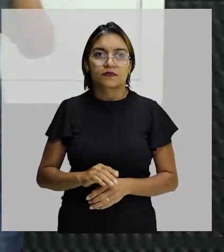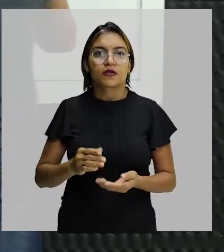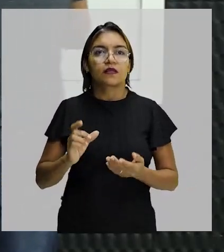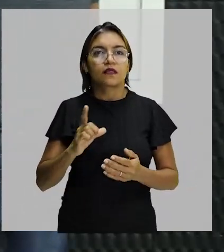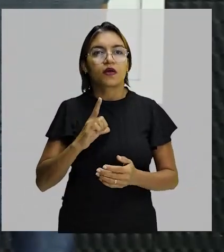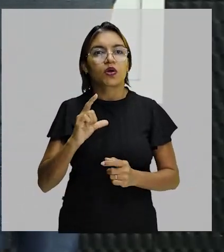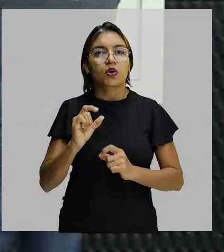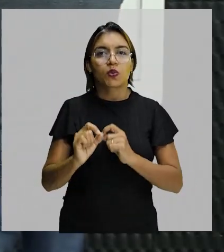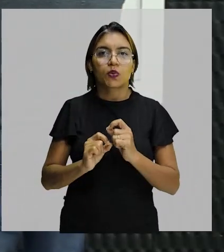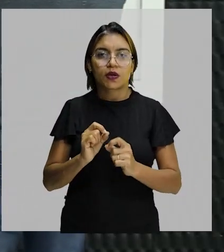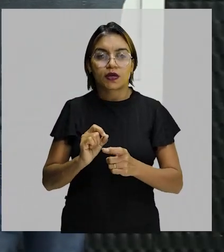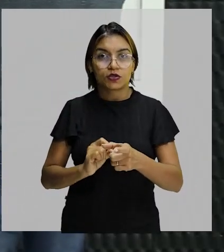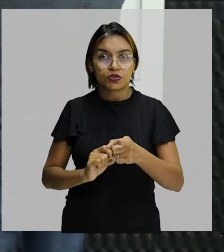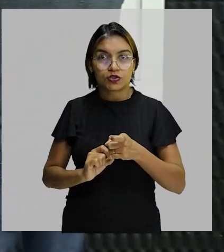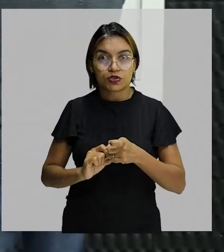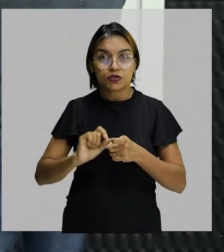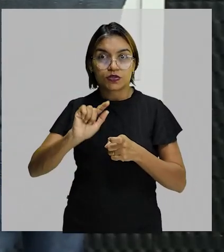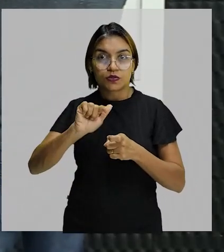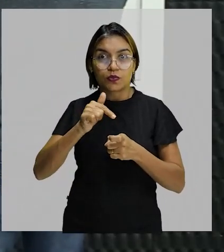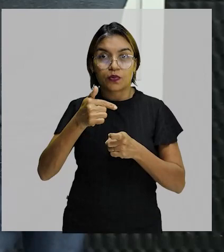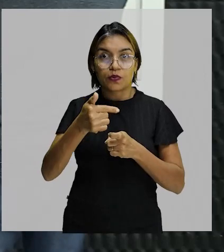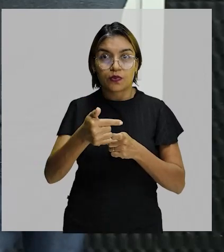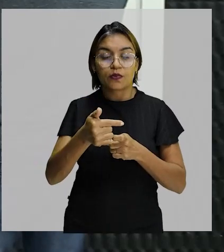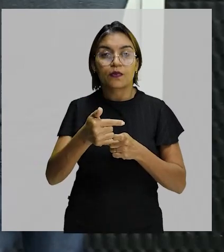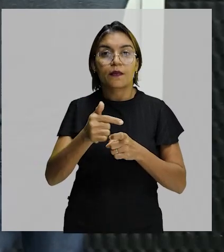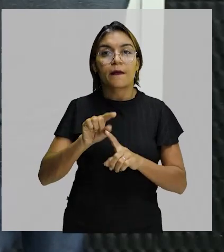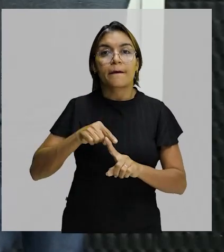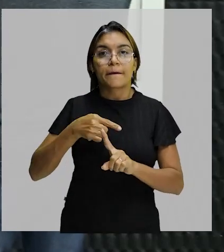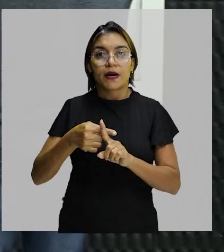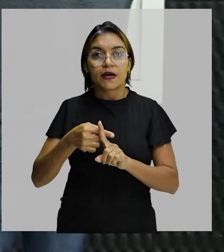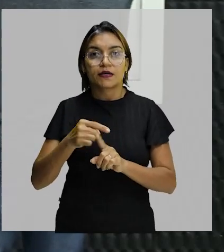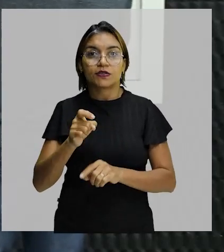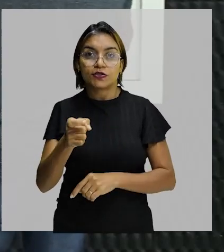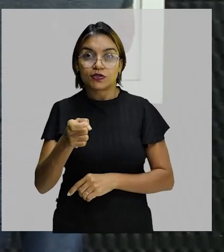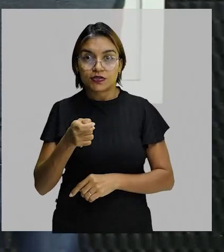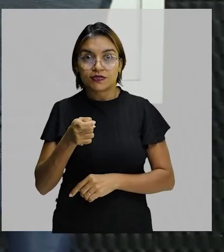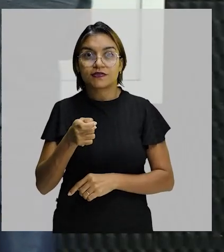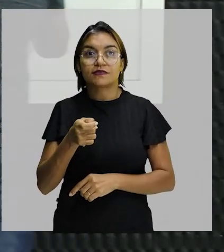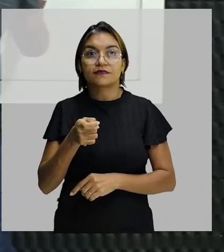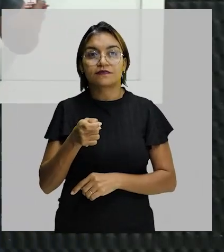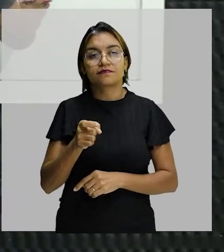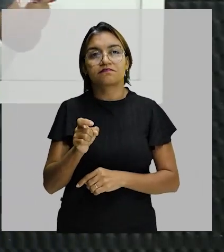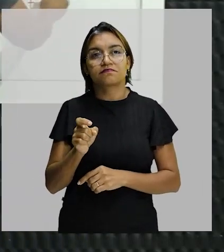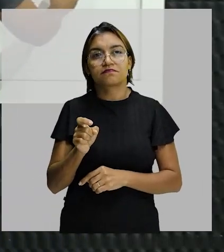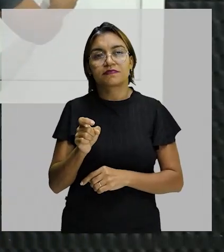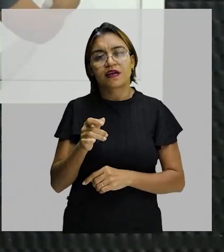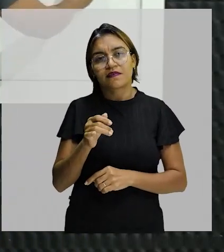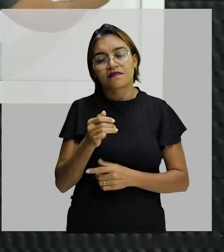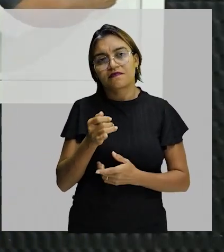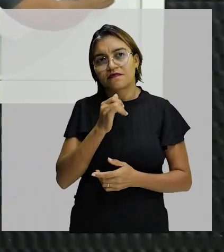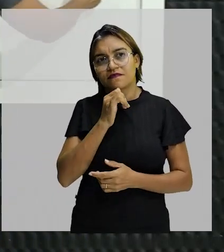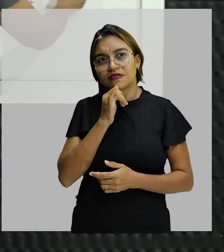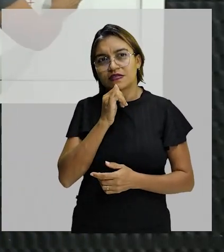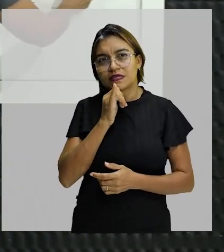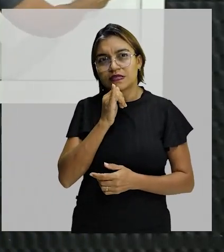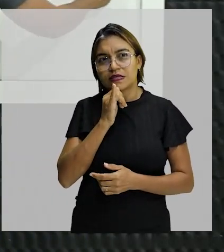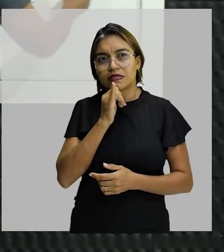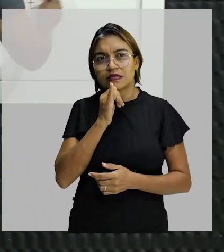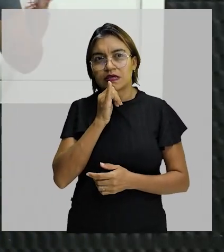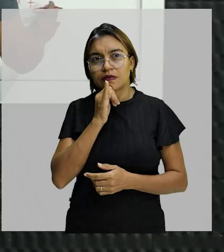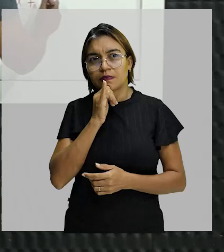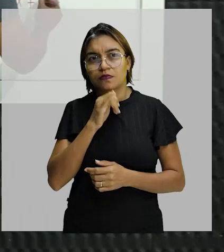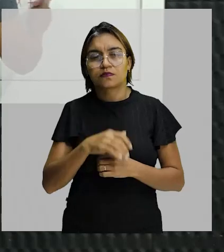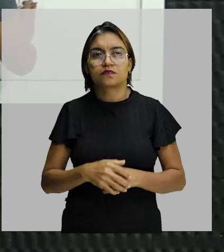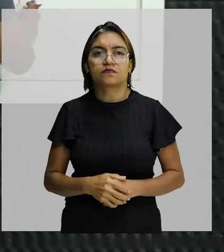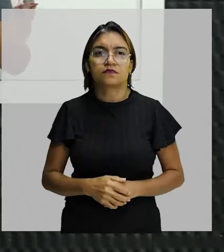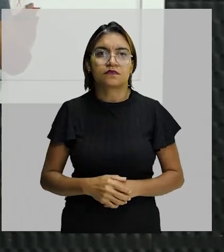quê? X ao cubo mais x. Aliás, eu posso subtrair o x com menos